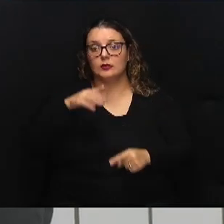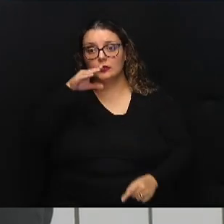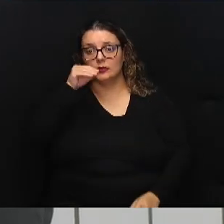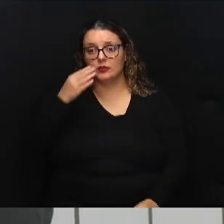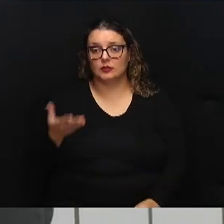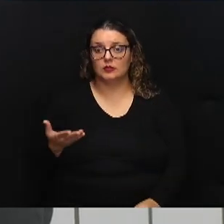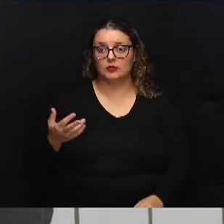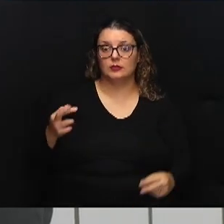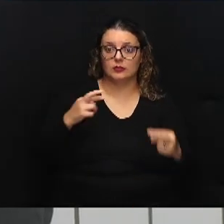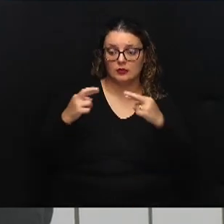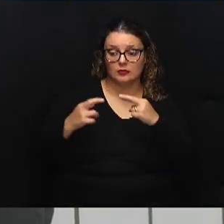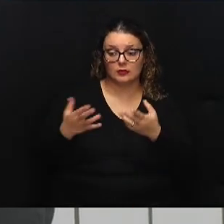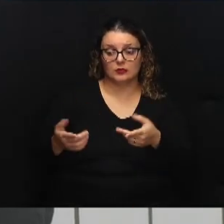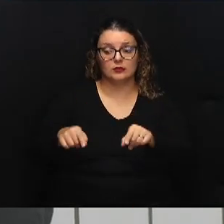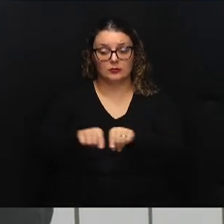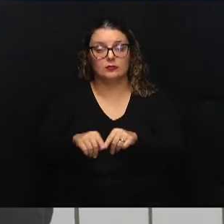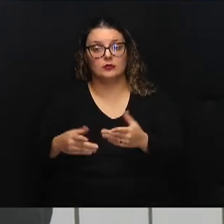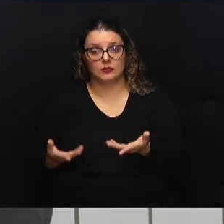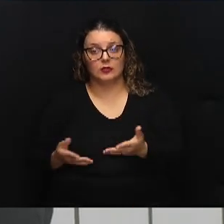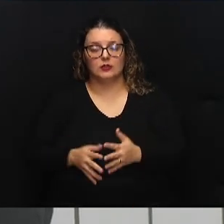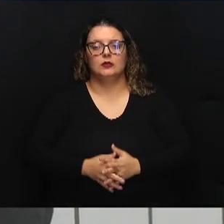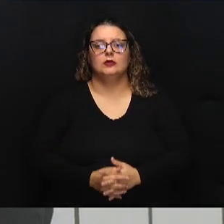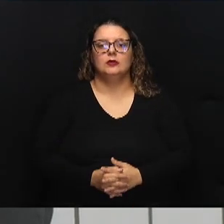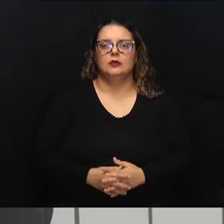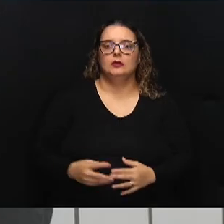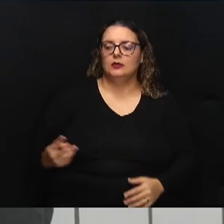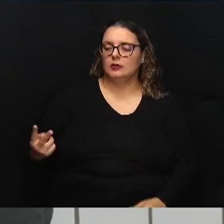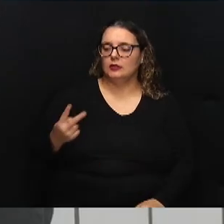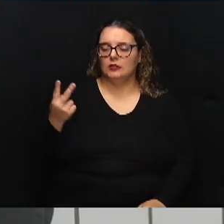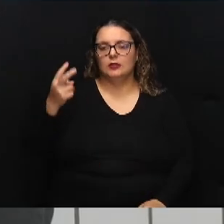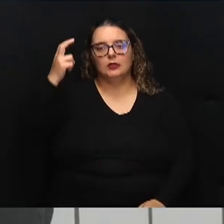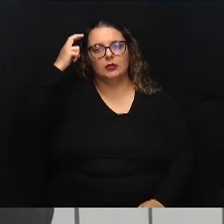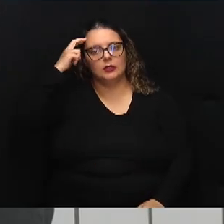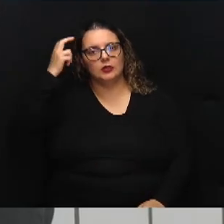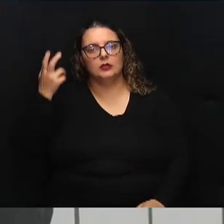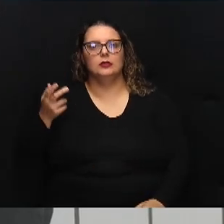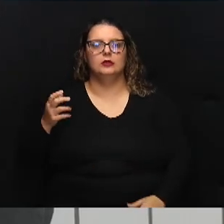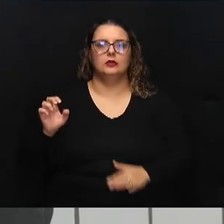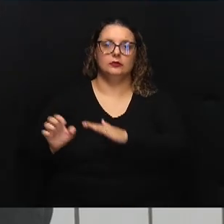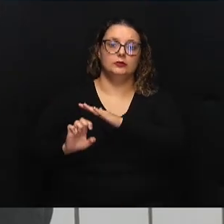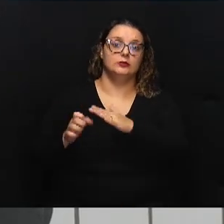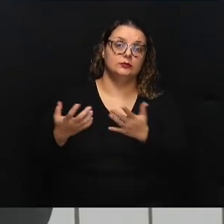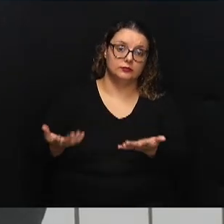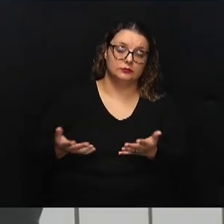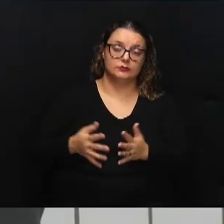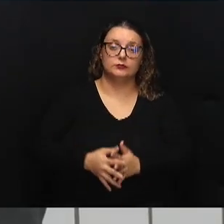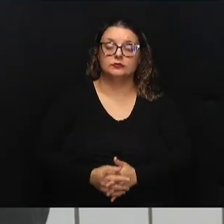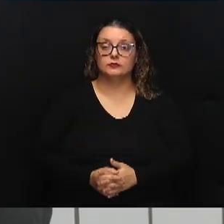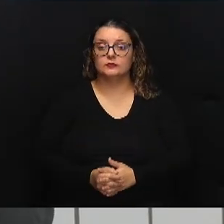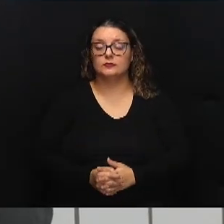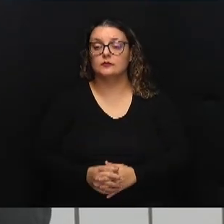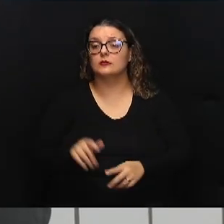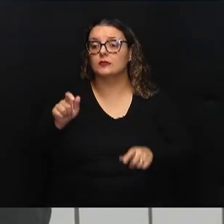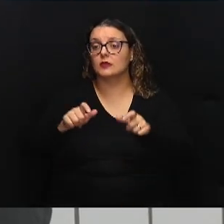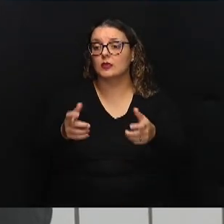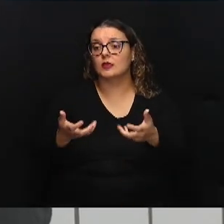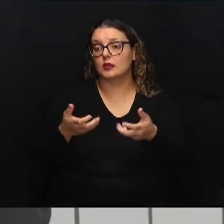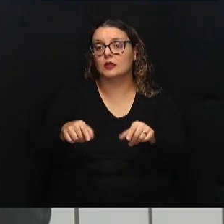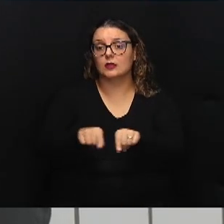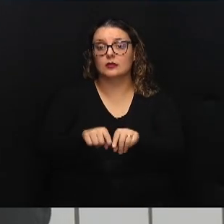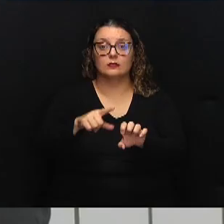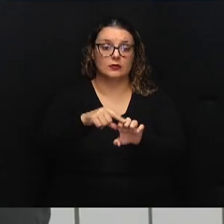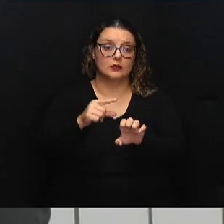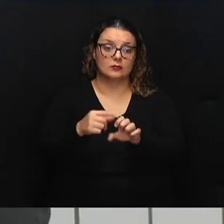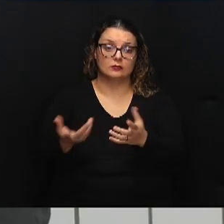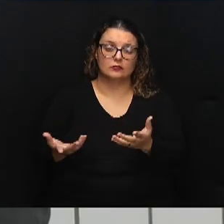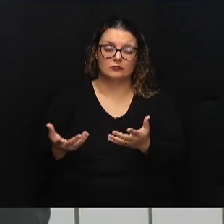levando em consideração isso, né, os valores, a cultura da empresa, né, e as pessoas querendo também empreender. Então,